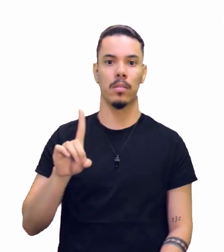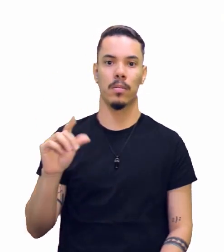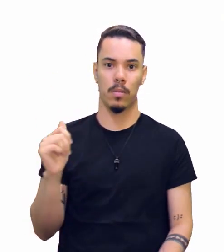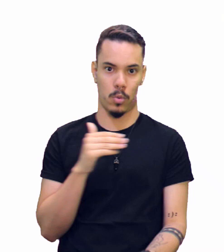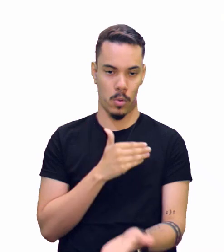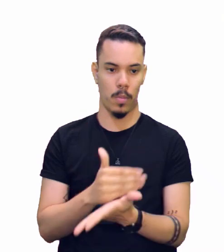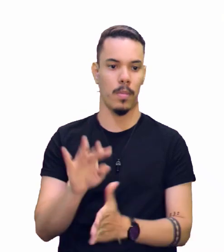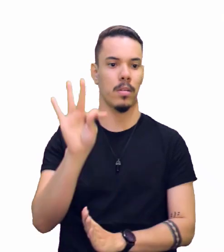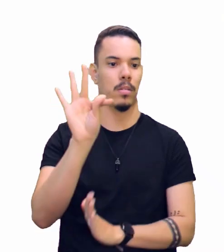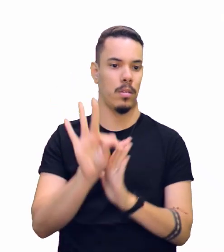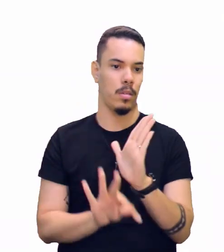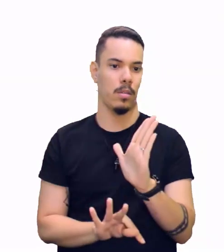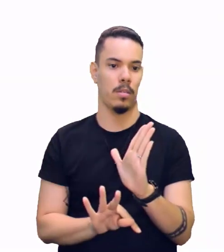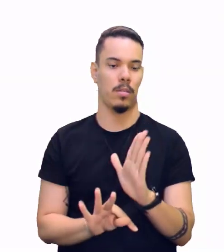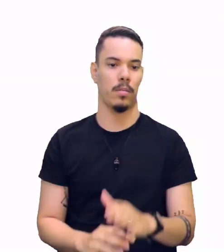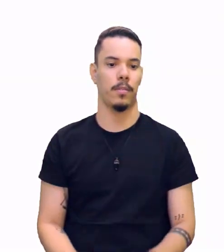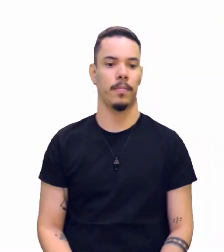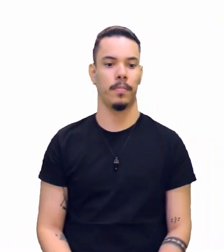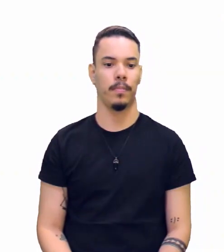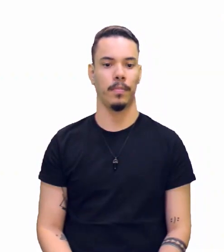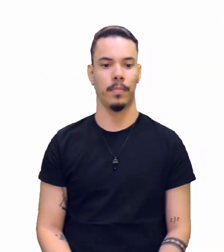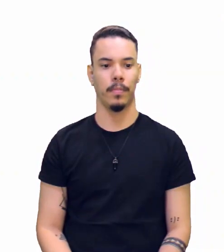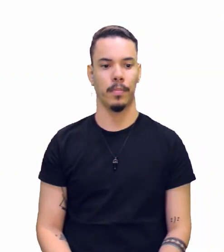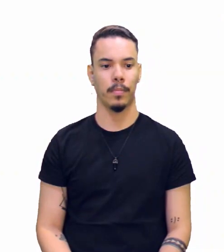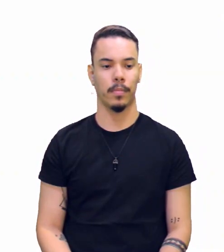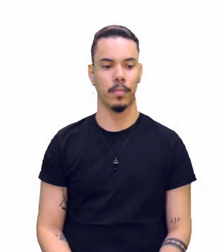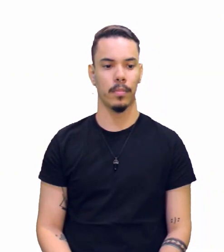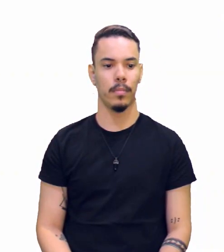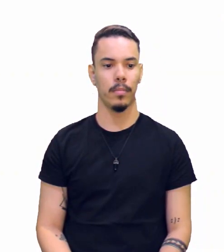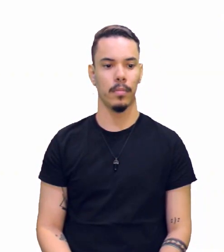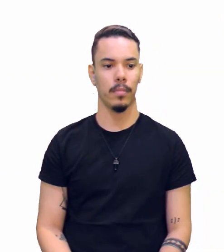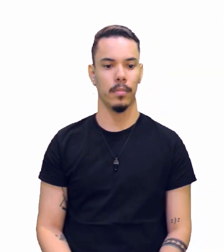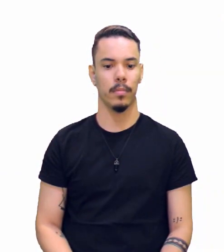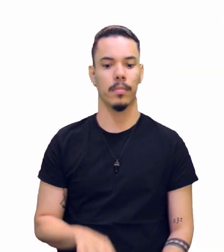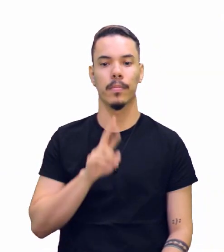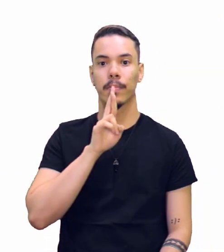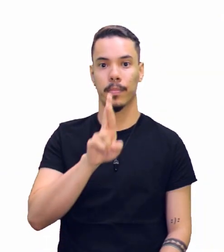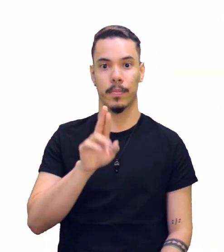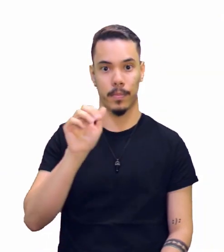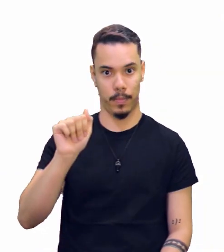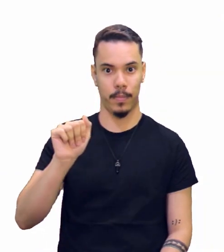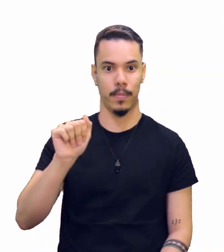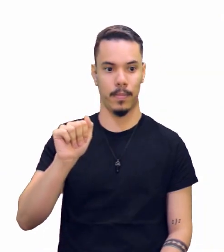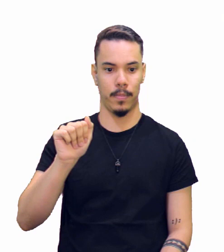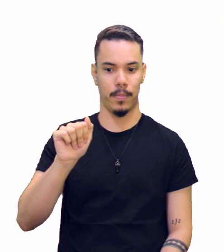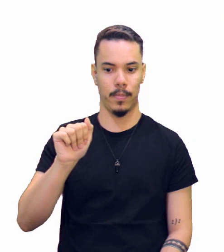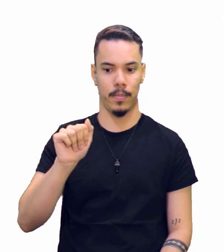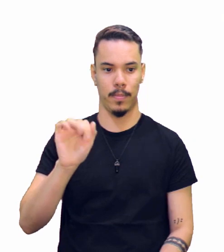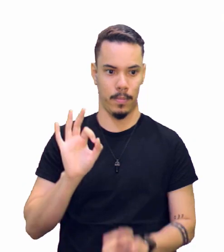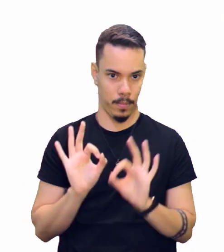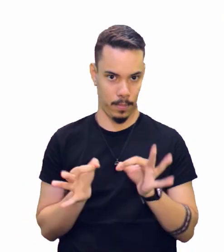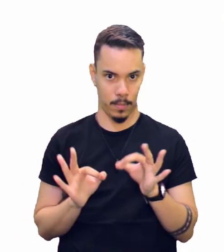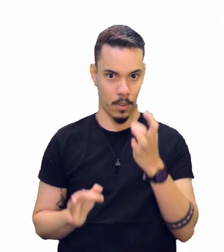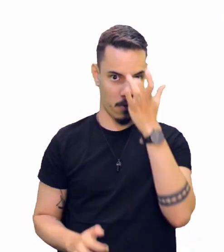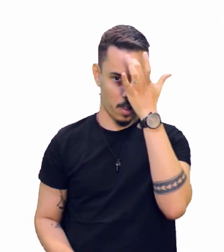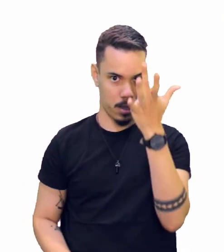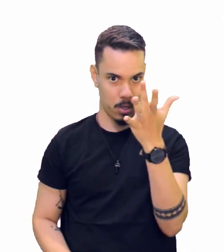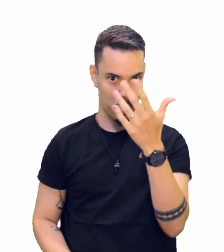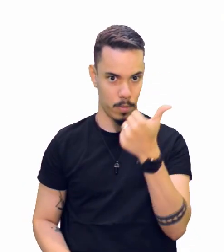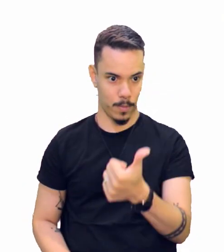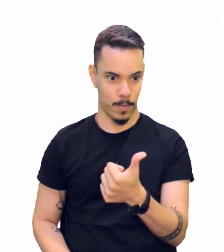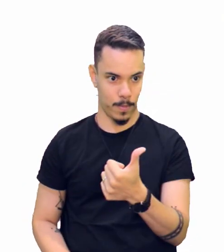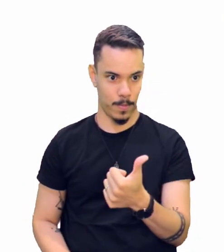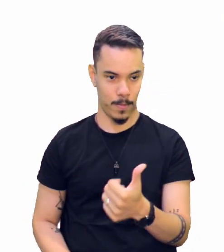texto você tem a love playing Zelda então obviamente a resposta correta é a letra A facinho essa essa número um né todo mundo